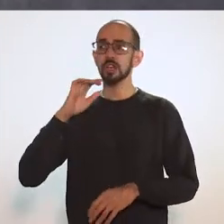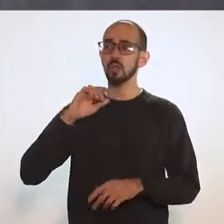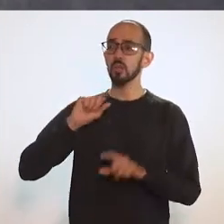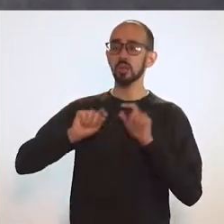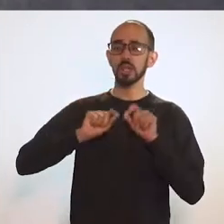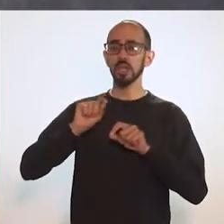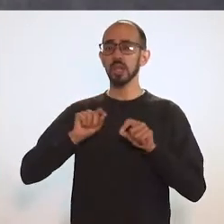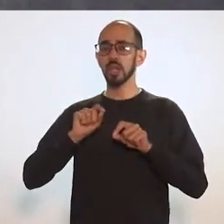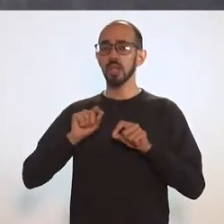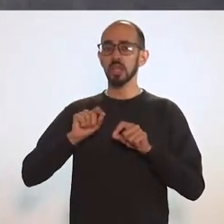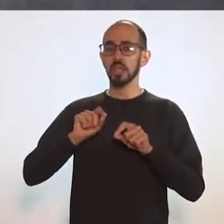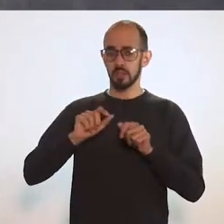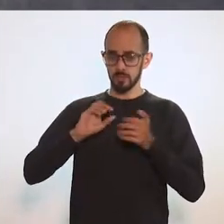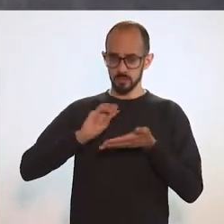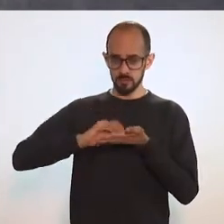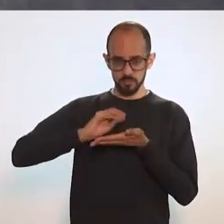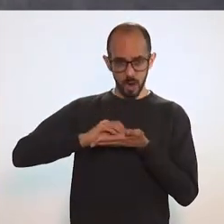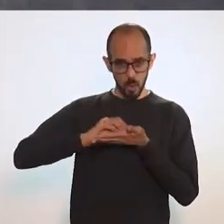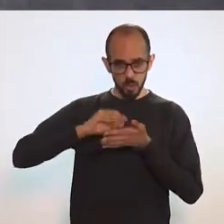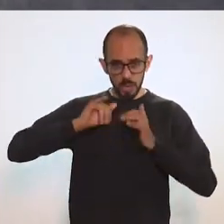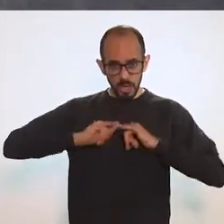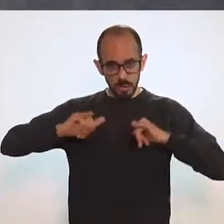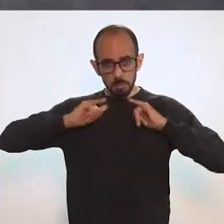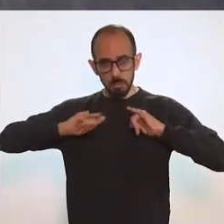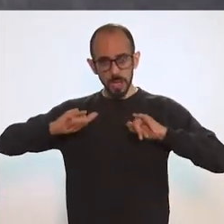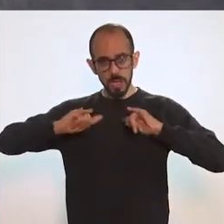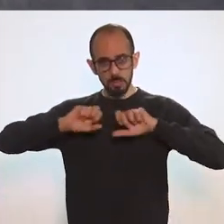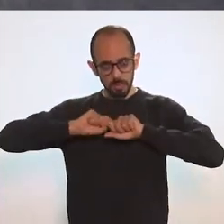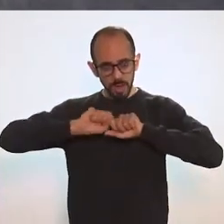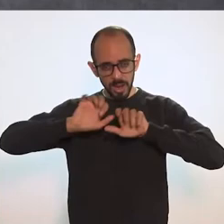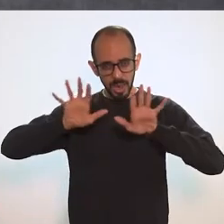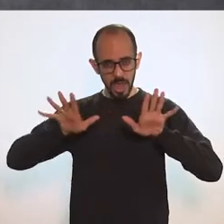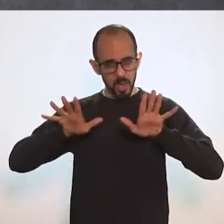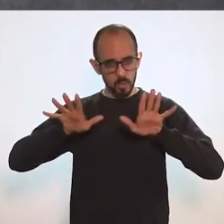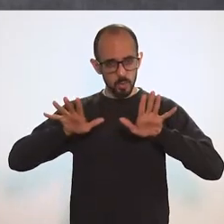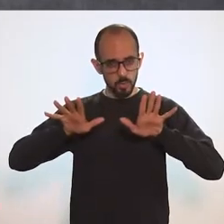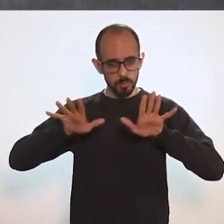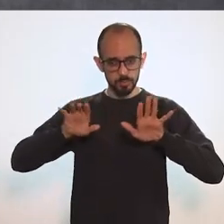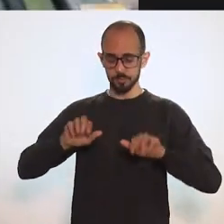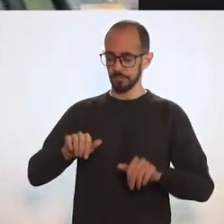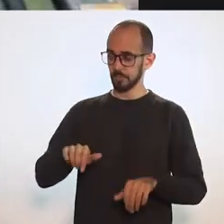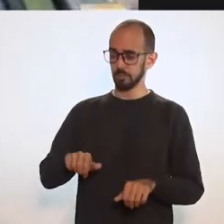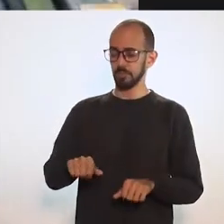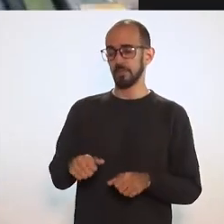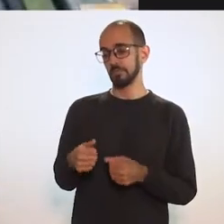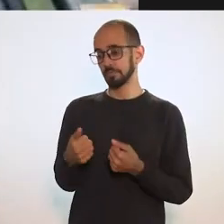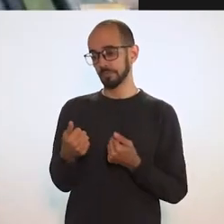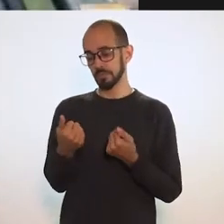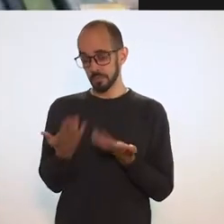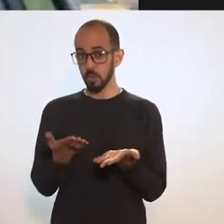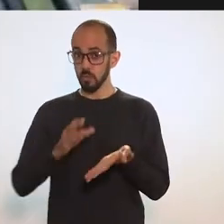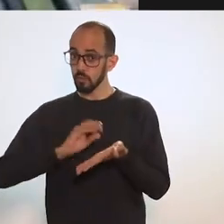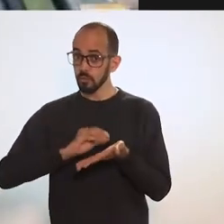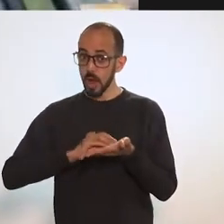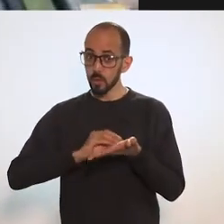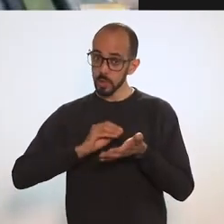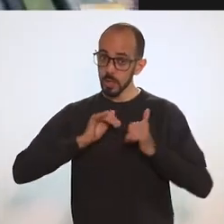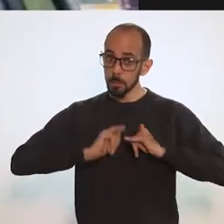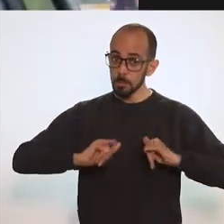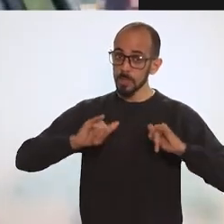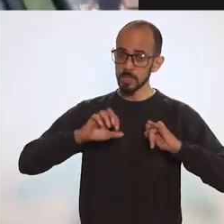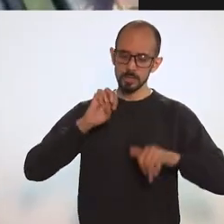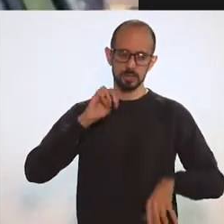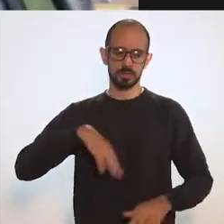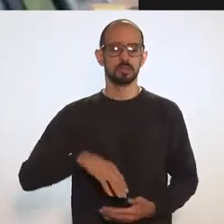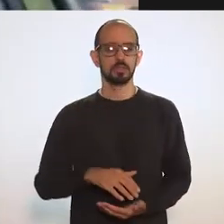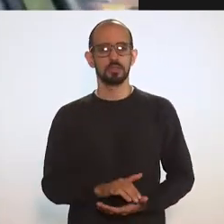faltam, por exemplo, campanhas, né, para esclarecer a população em relação a isso? Olha, faltam campanhas, sim, e a razão de não